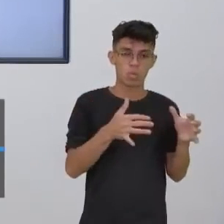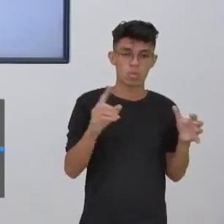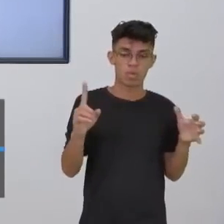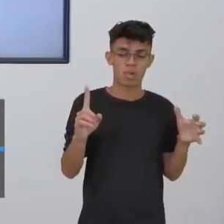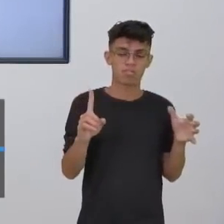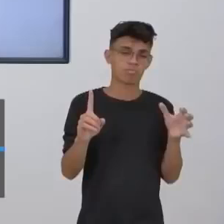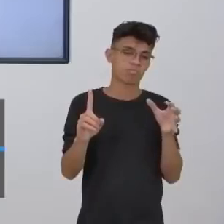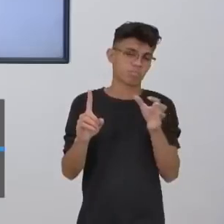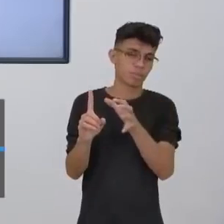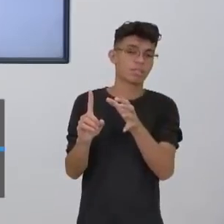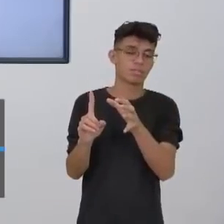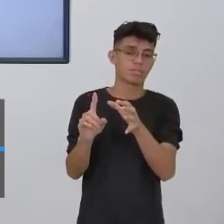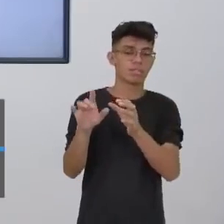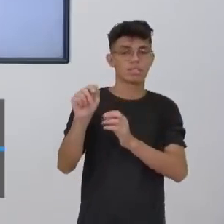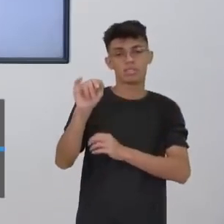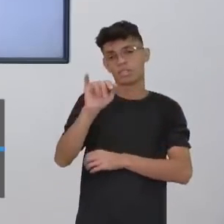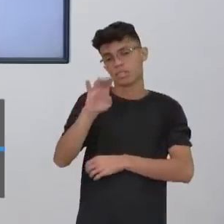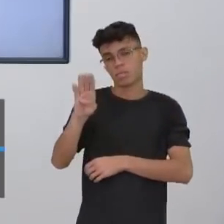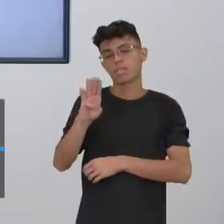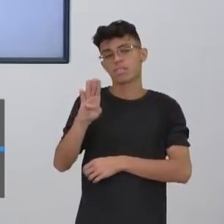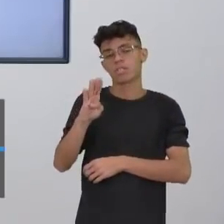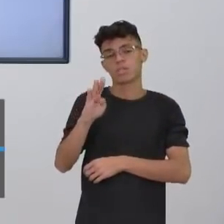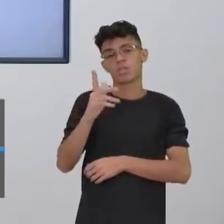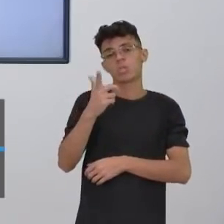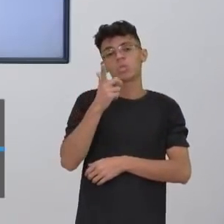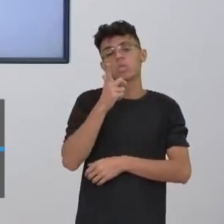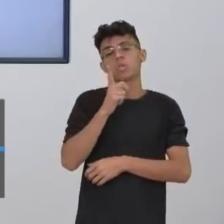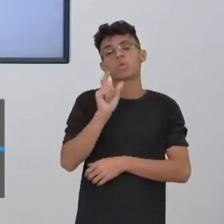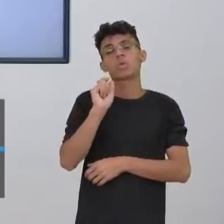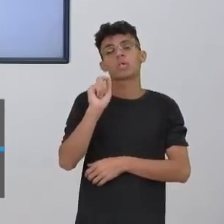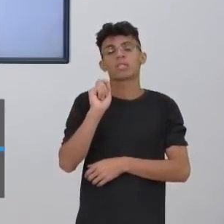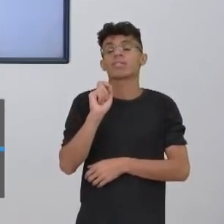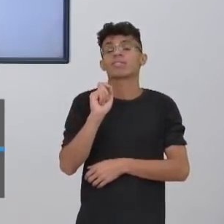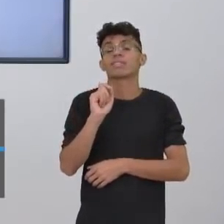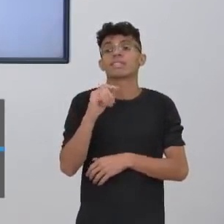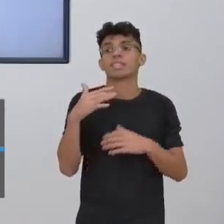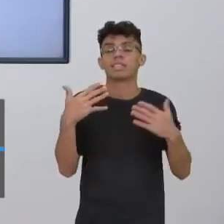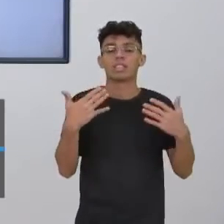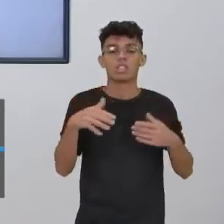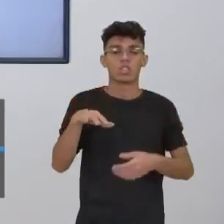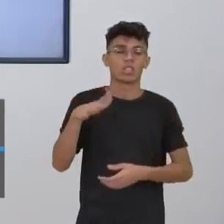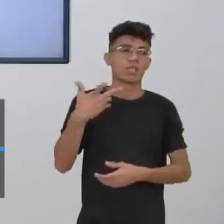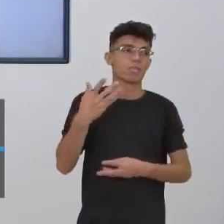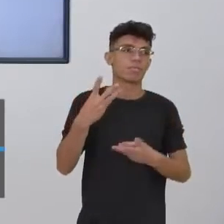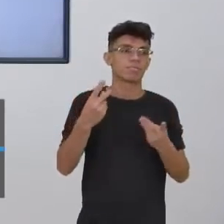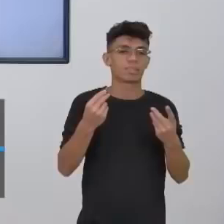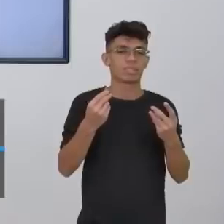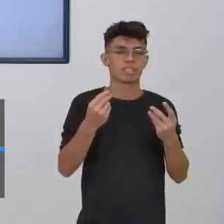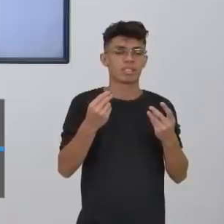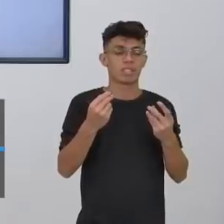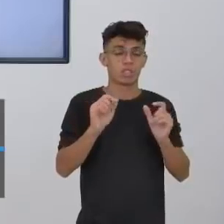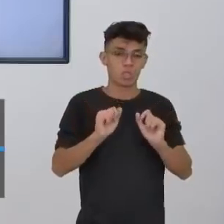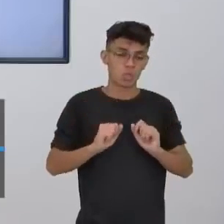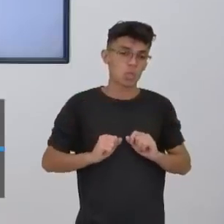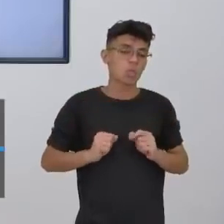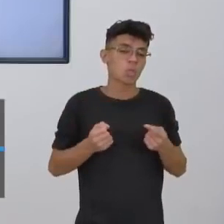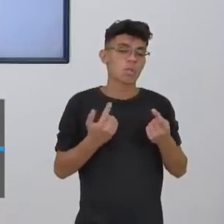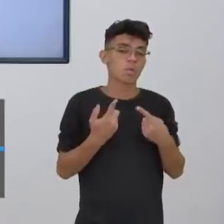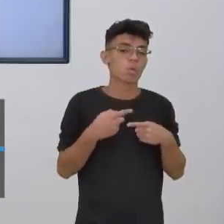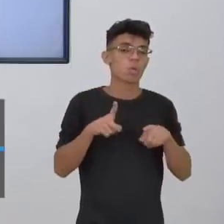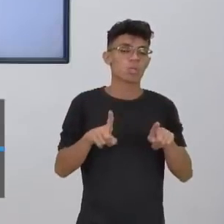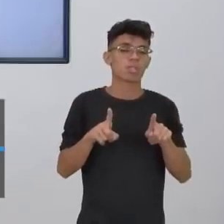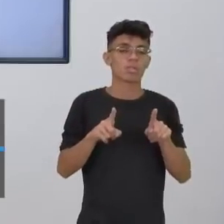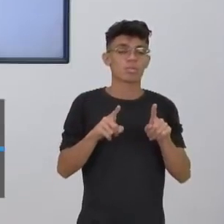a AIB. E a AIB conseguiu aí articular um golpe, né, um golpe não, uma tentativa através de um